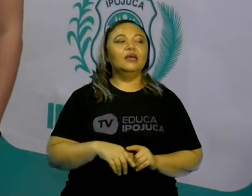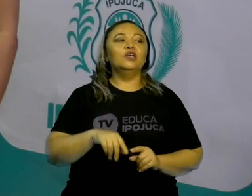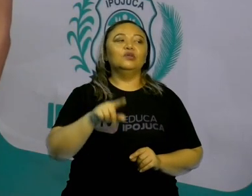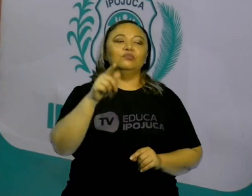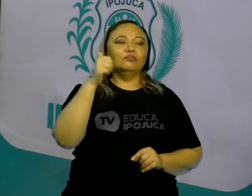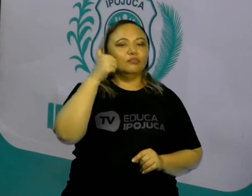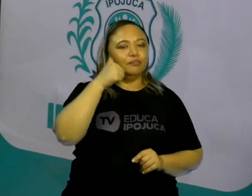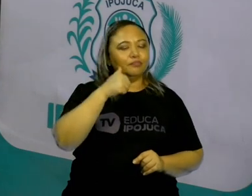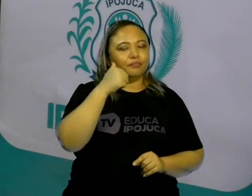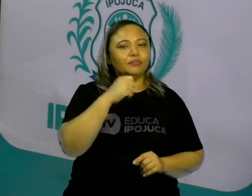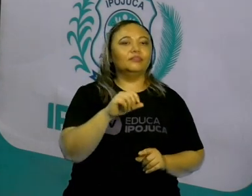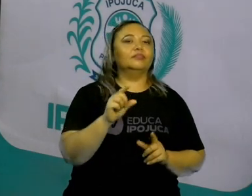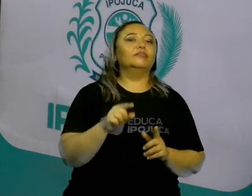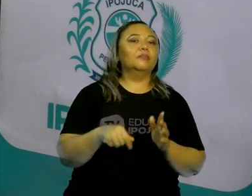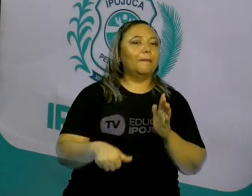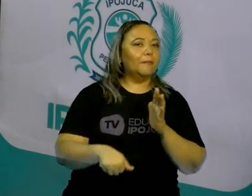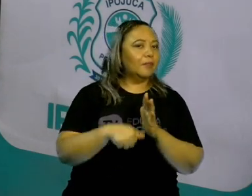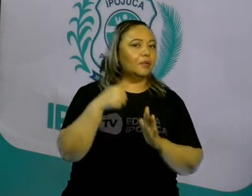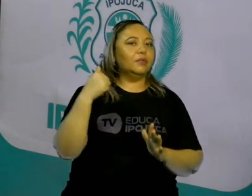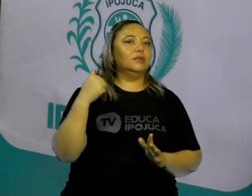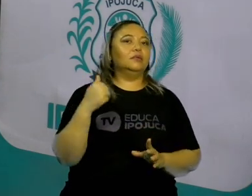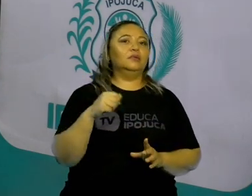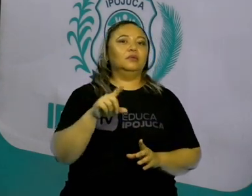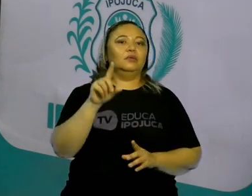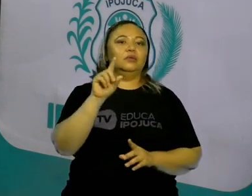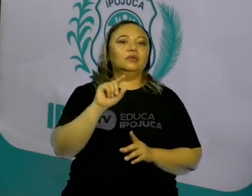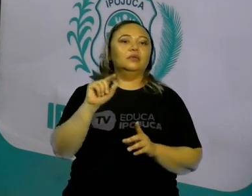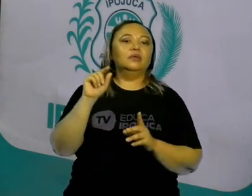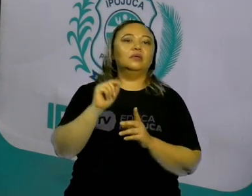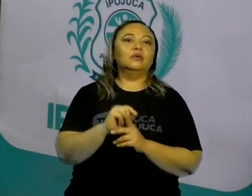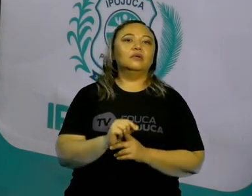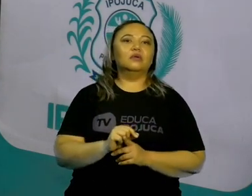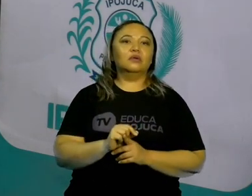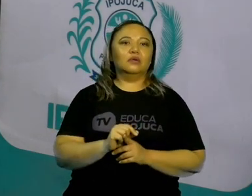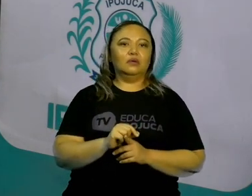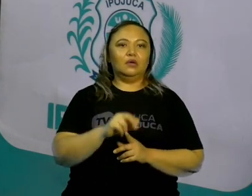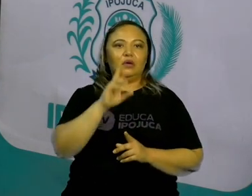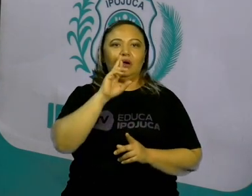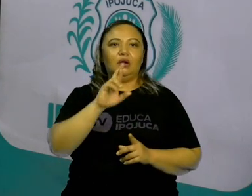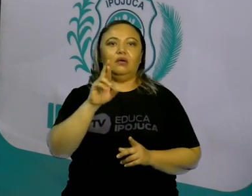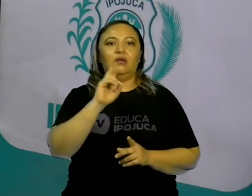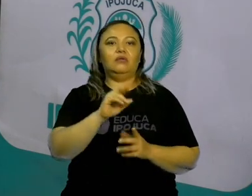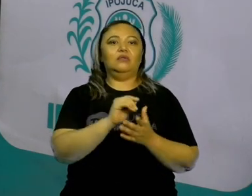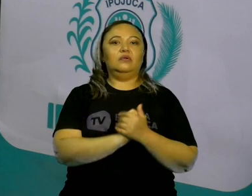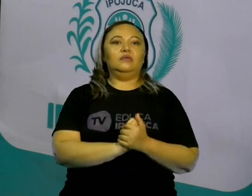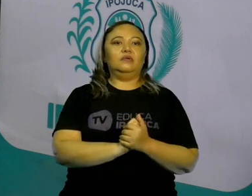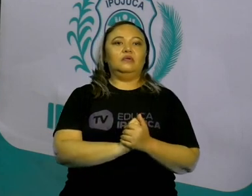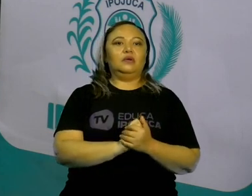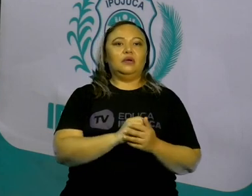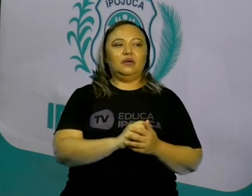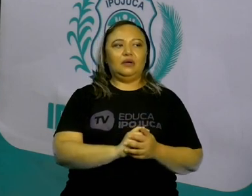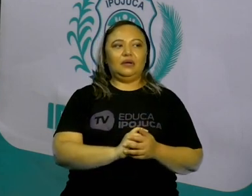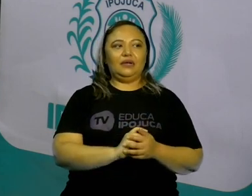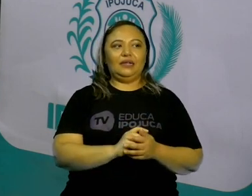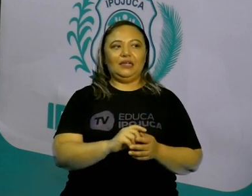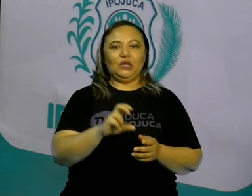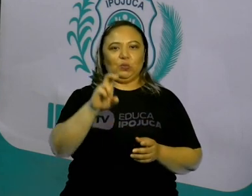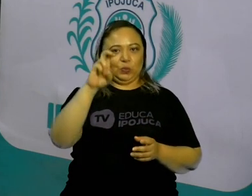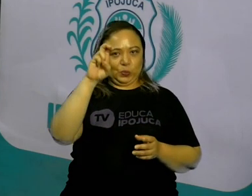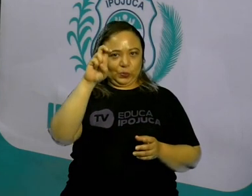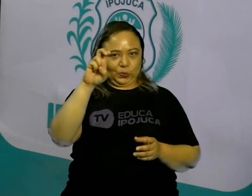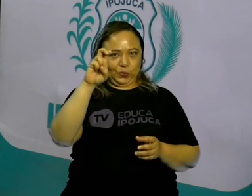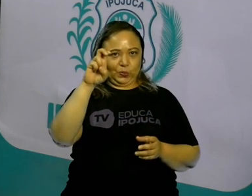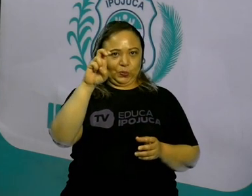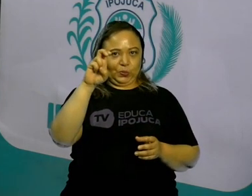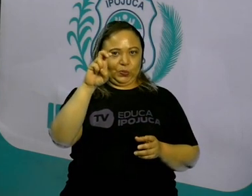aí, tá certo? Então, Julieta pode dizer qual a resposta. Ela respondeu